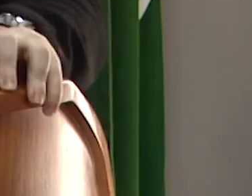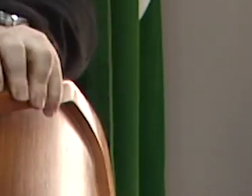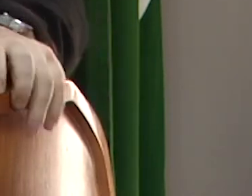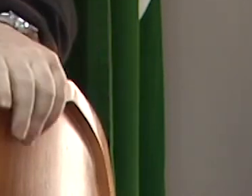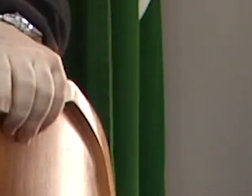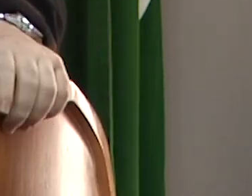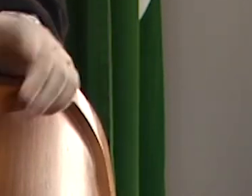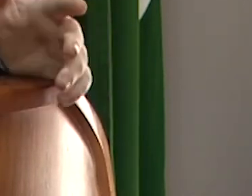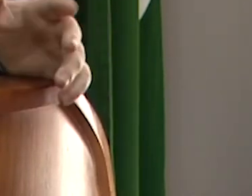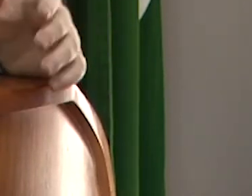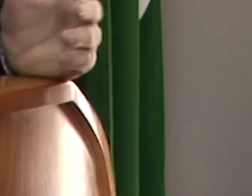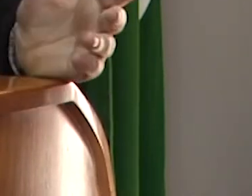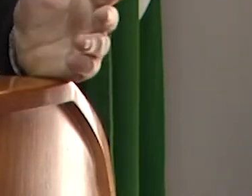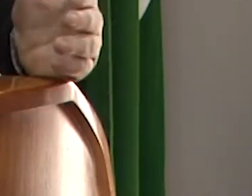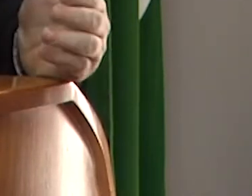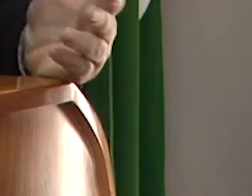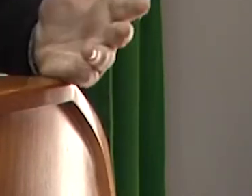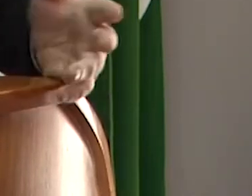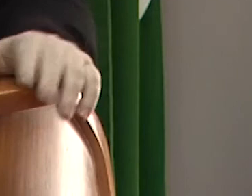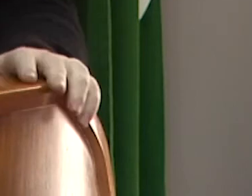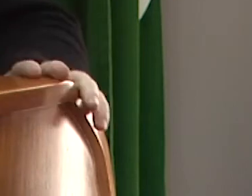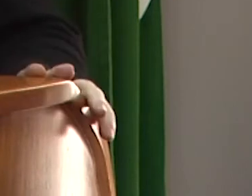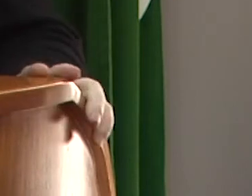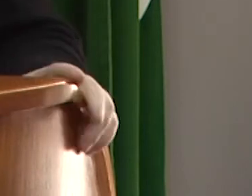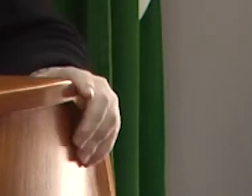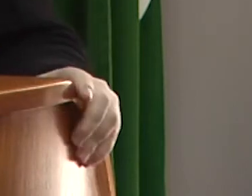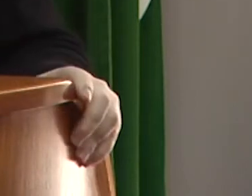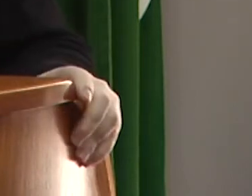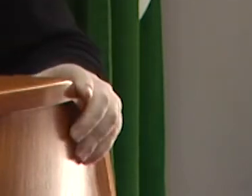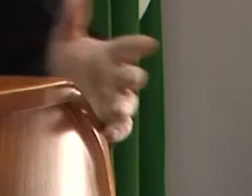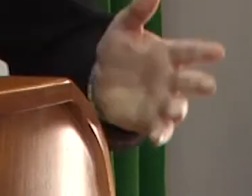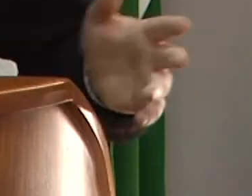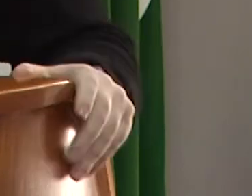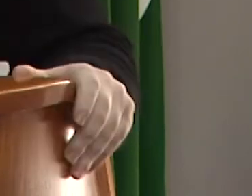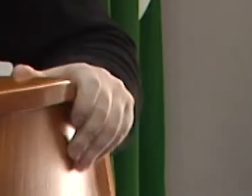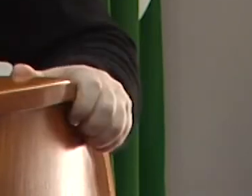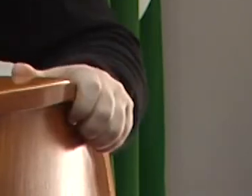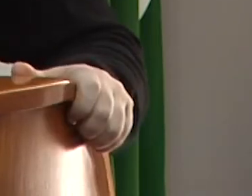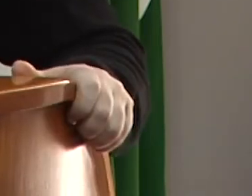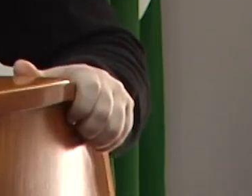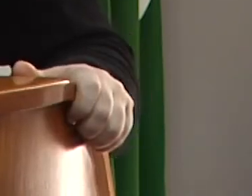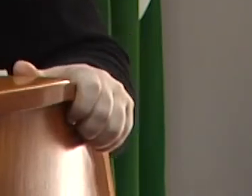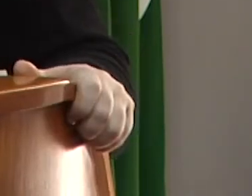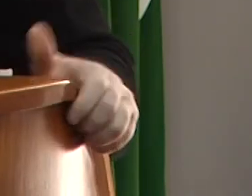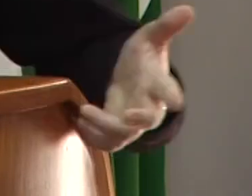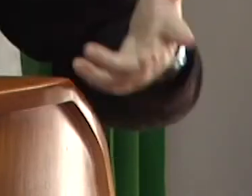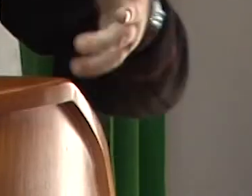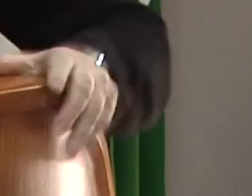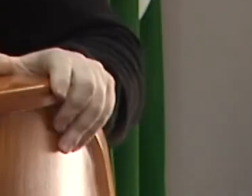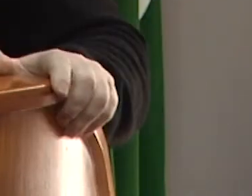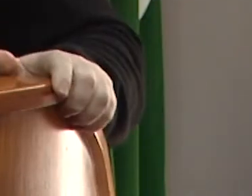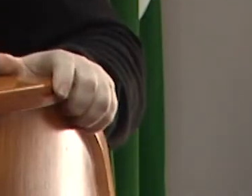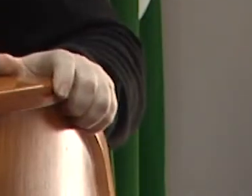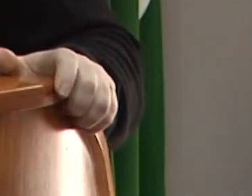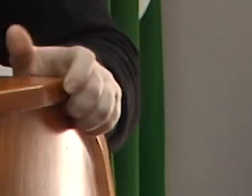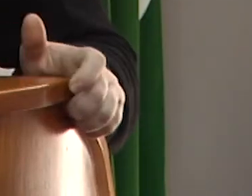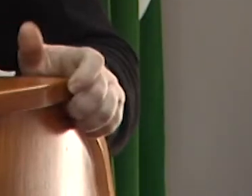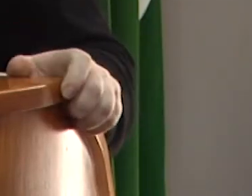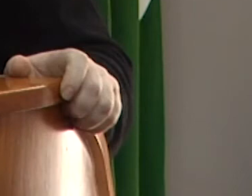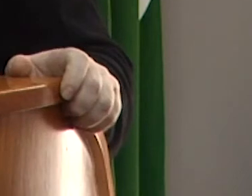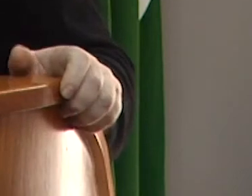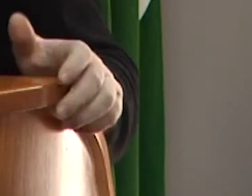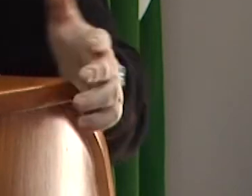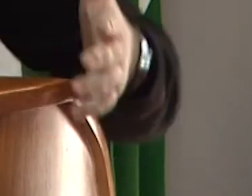nas entranhas da vida e até hoje sem resposta alguma, não sabemos o que aconteceu naquele